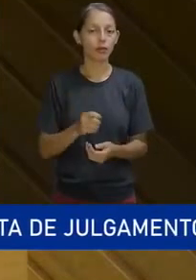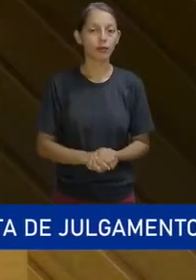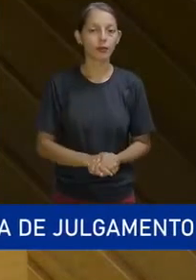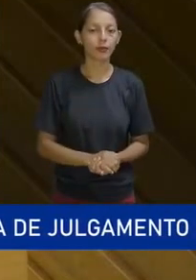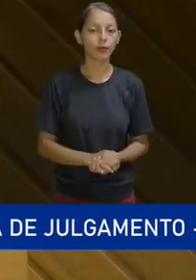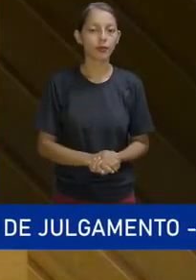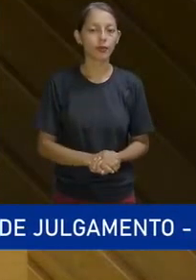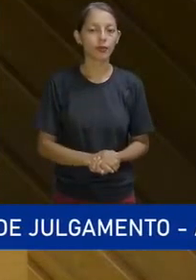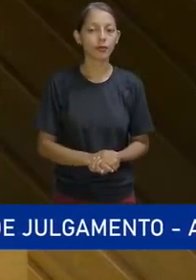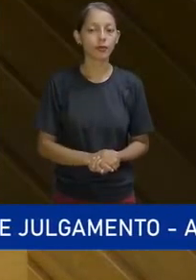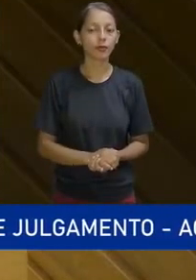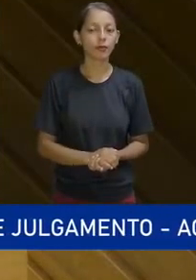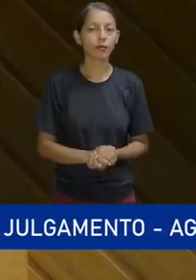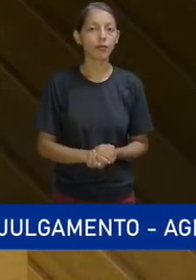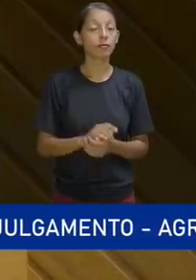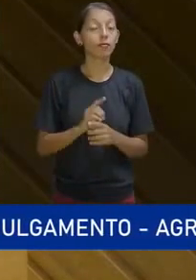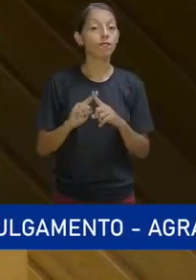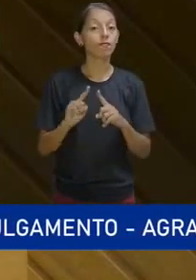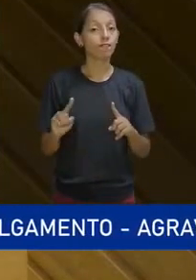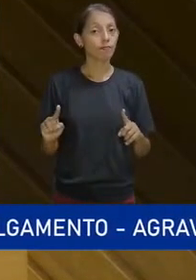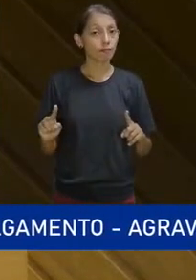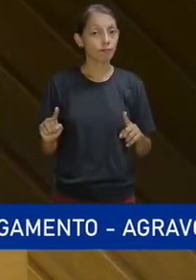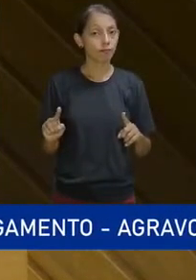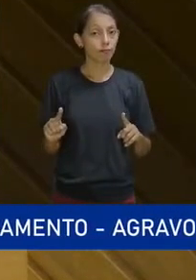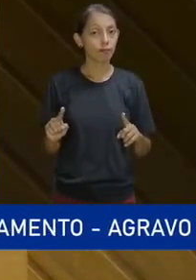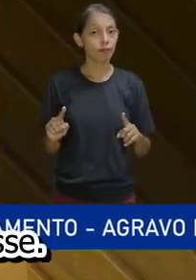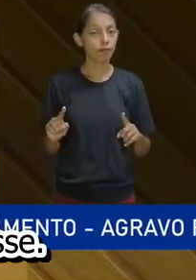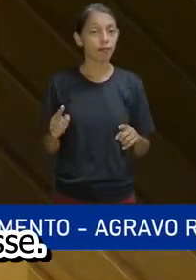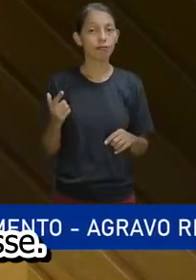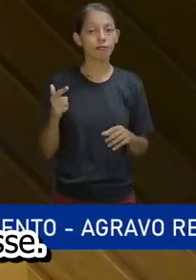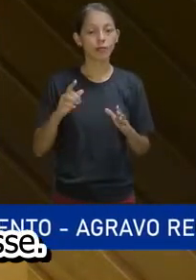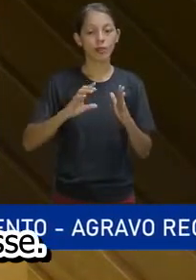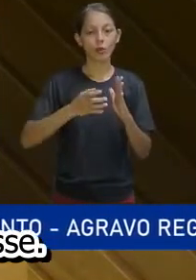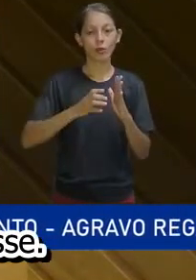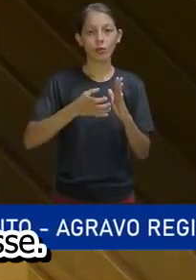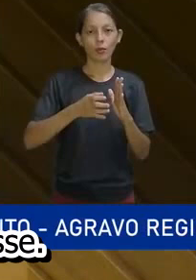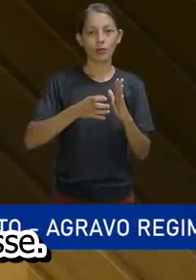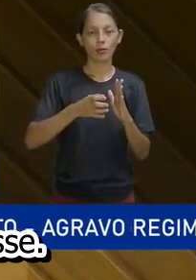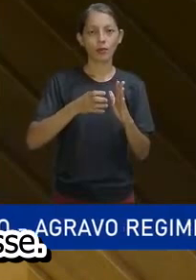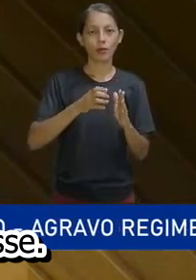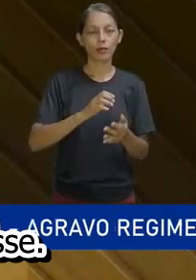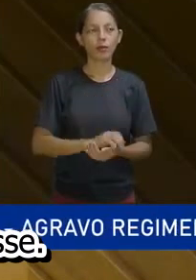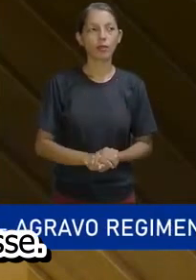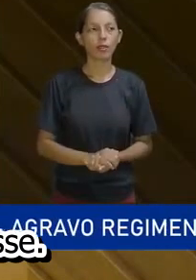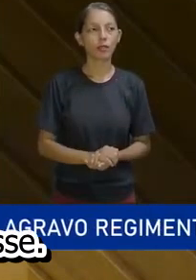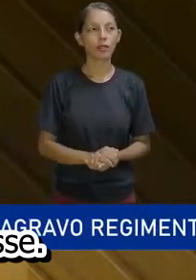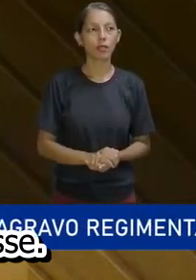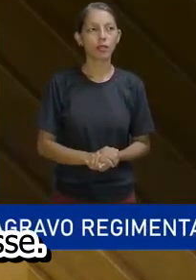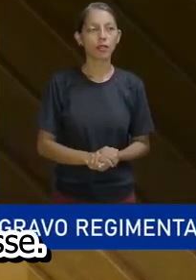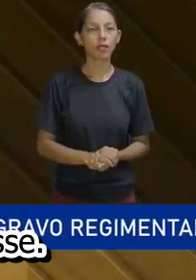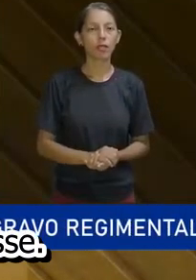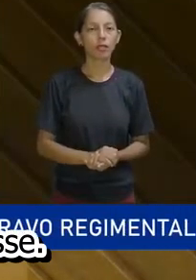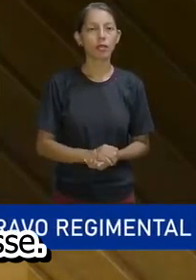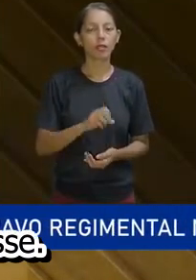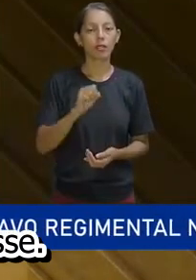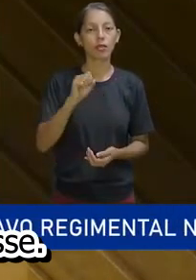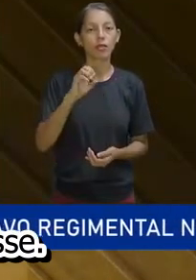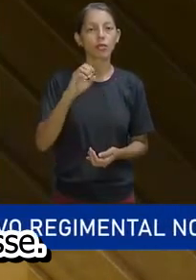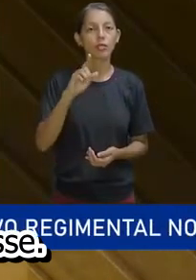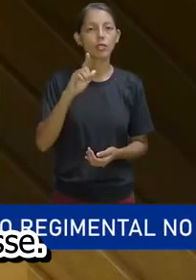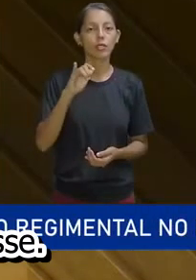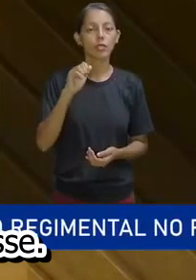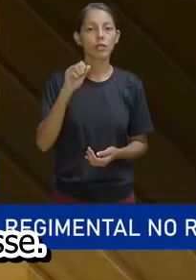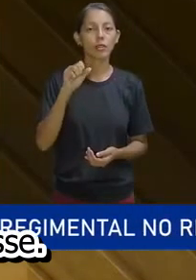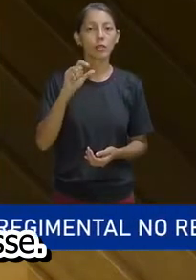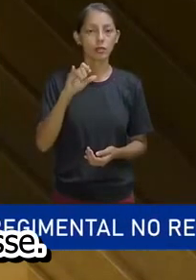que não se encontrava afiliado ao Partido Socialista Brasileiro na data do